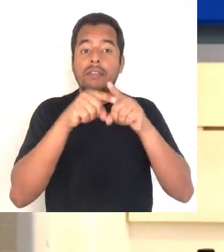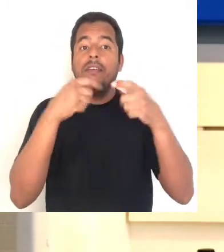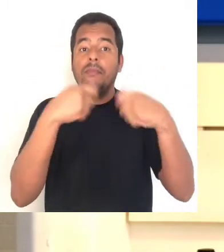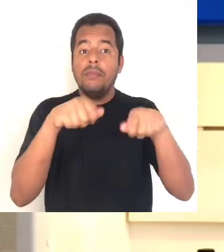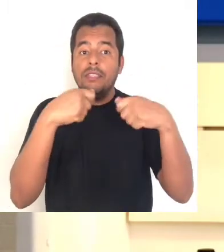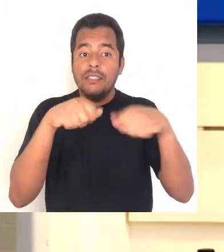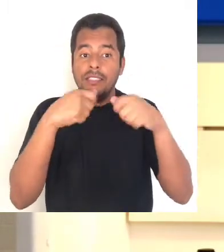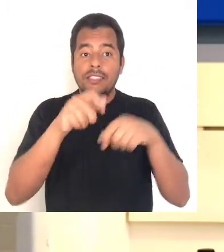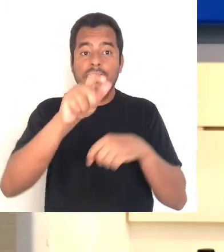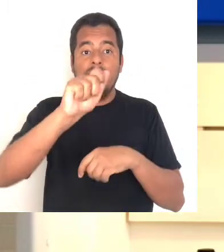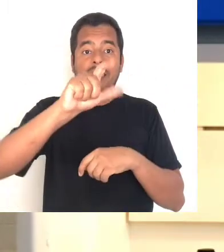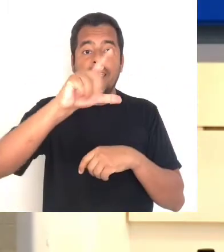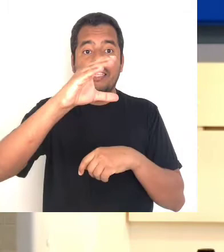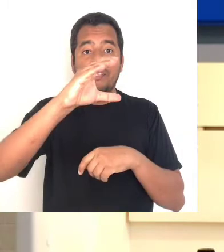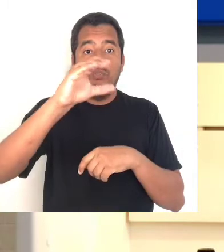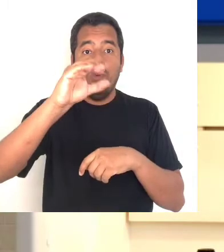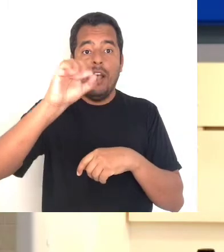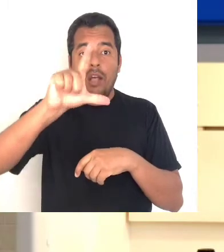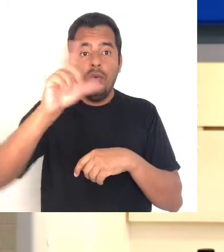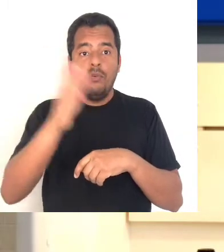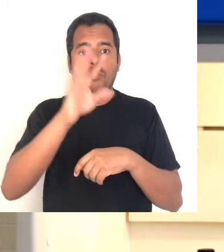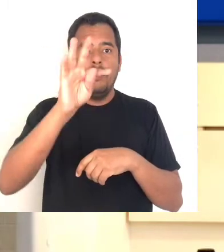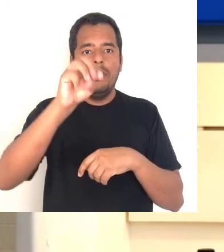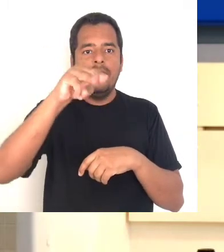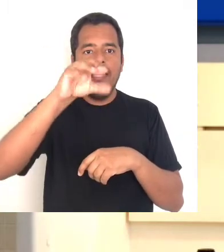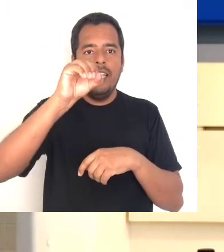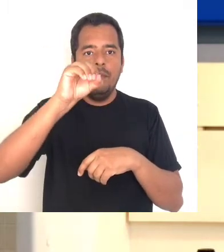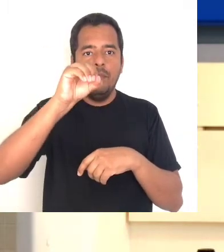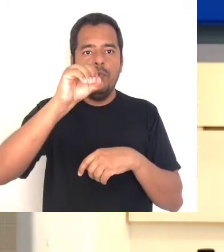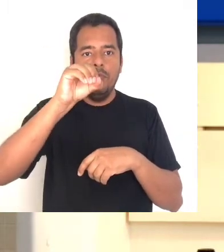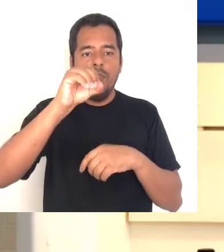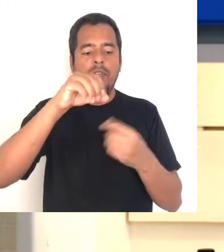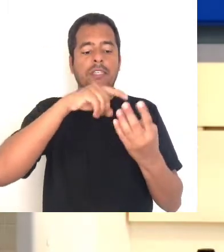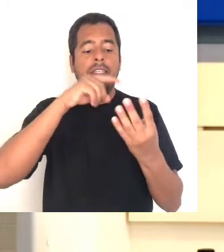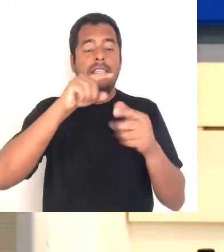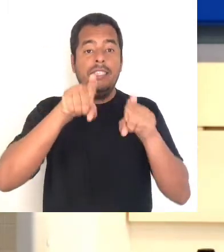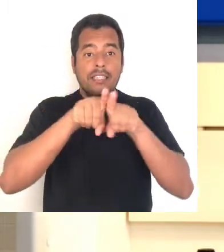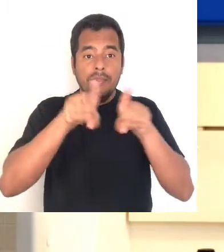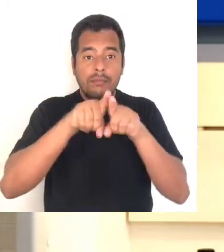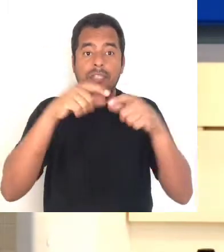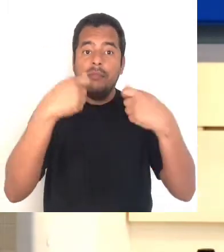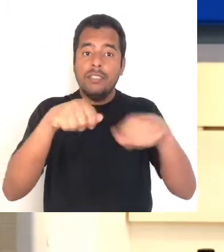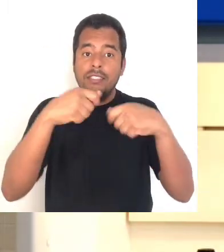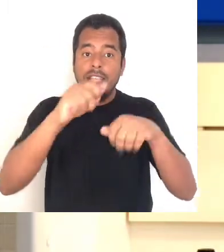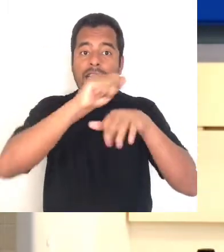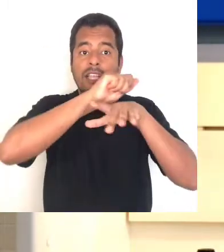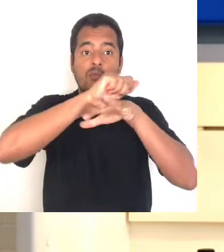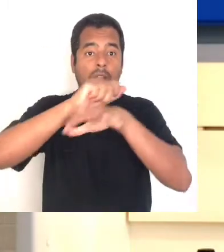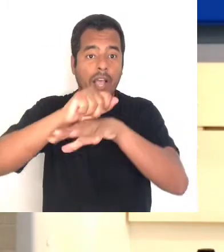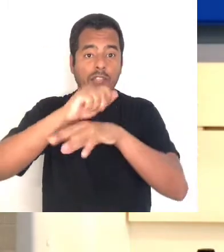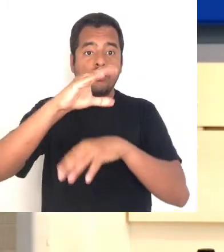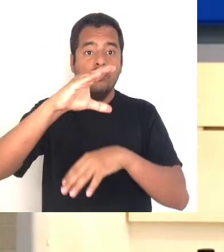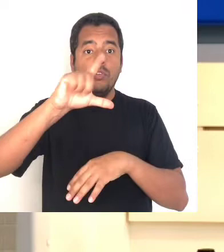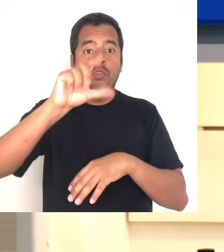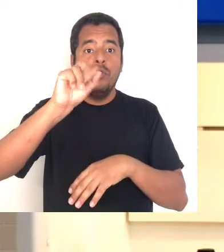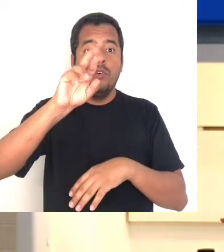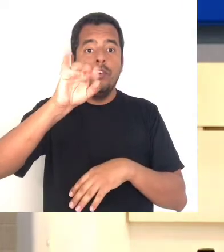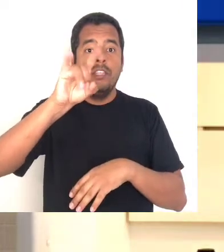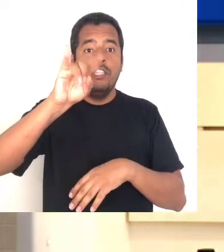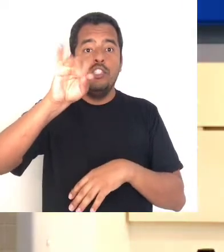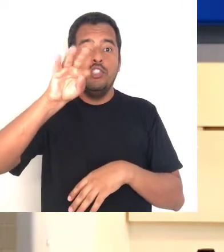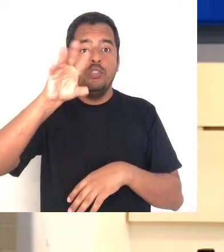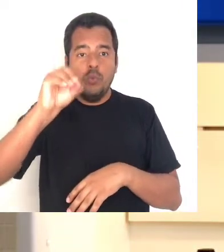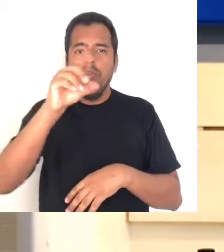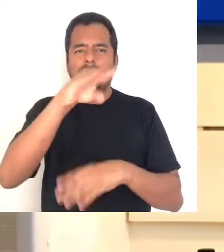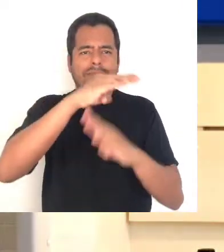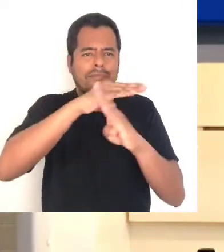vai precisar também do álcool terpibutílico e a gente vai precisar também do ácido clorídrico. Então, todos esses materiais